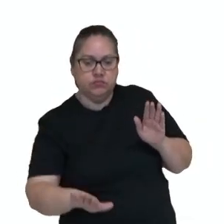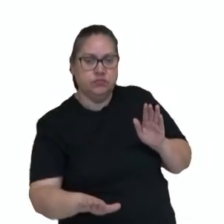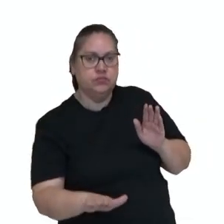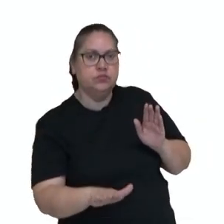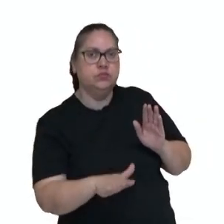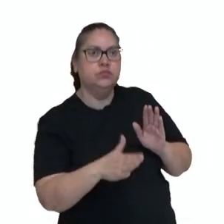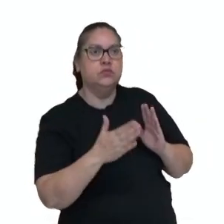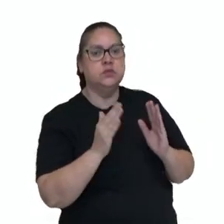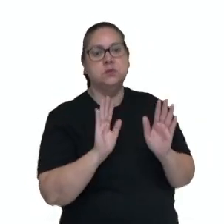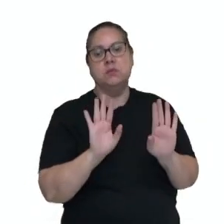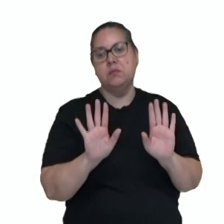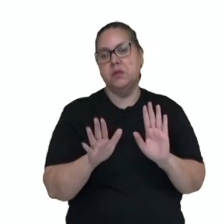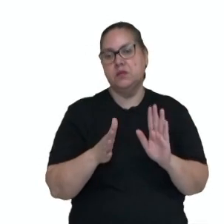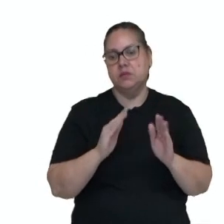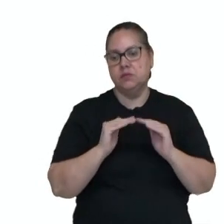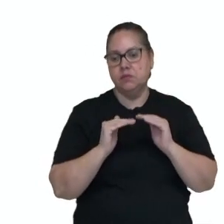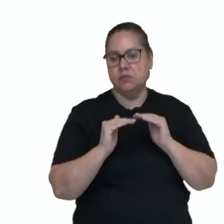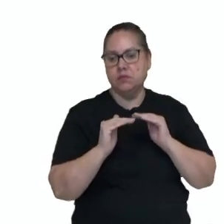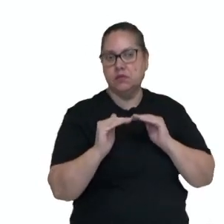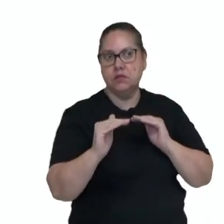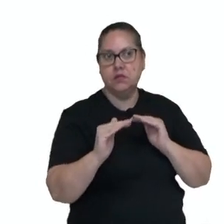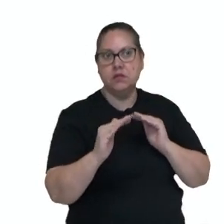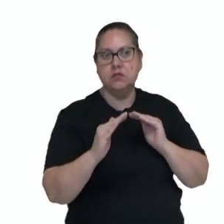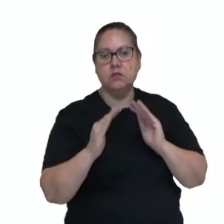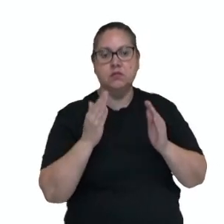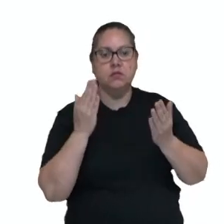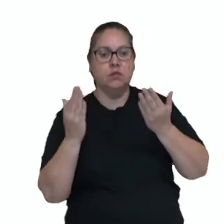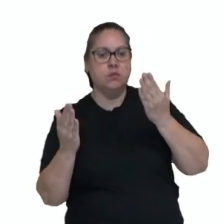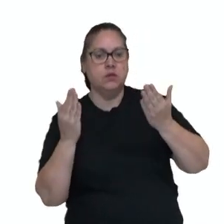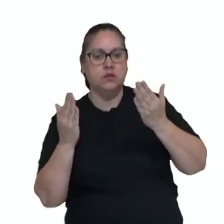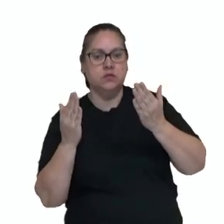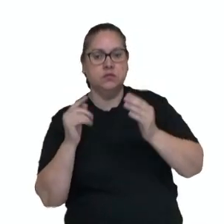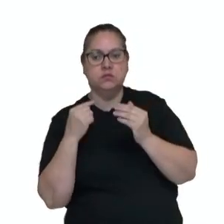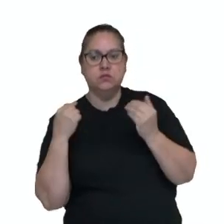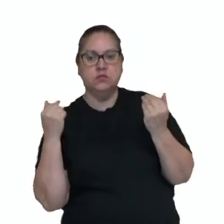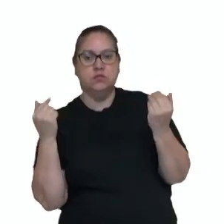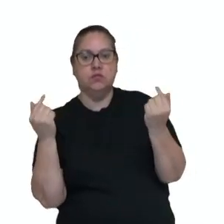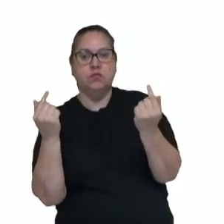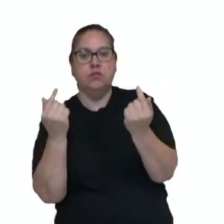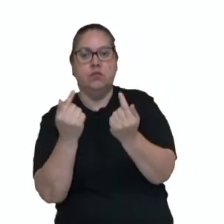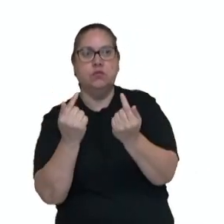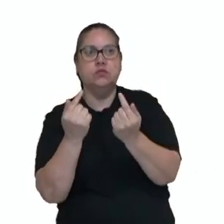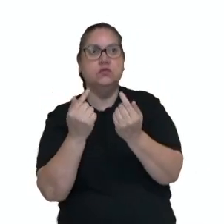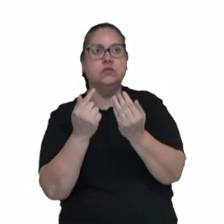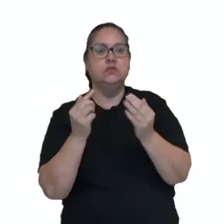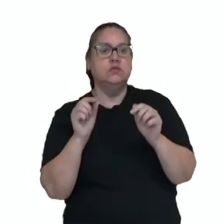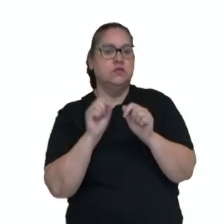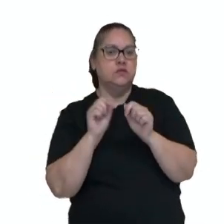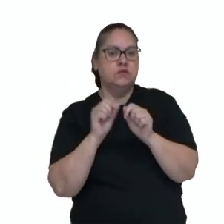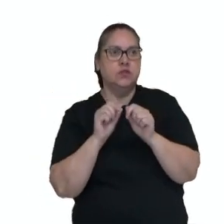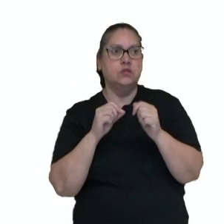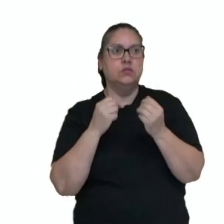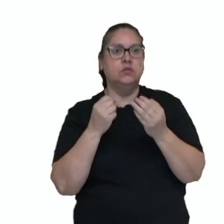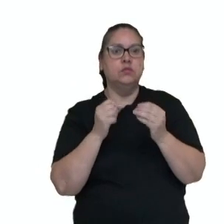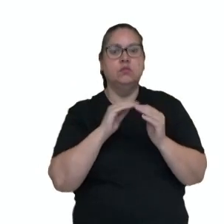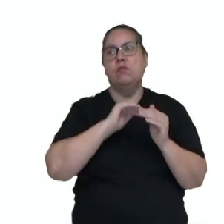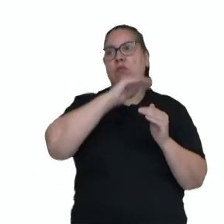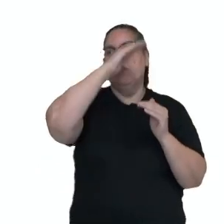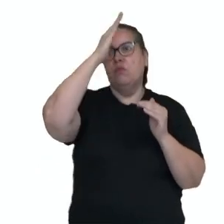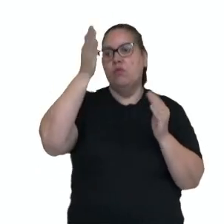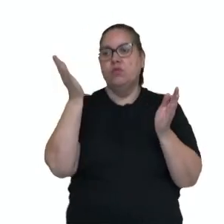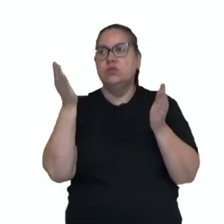e relativamente planas comparadas ao seu entorno. Então o entorno é formado por morros,